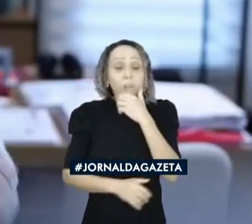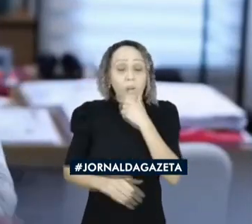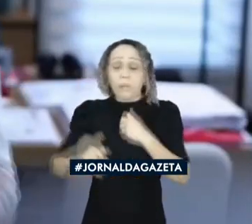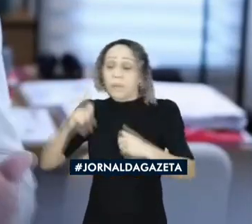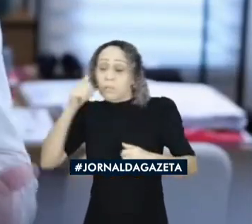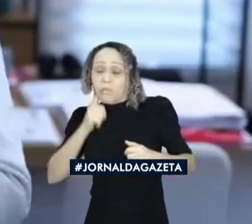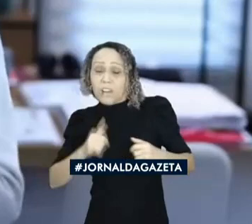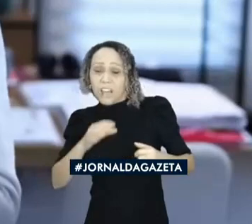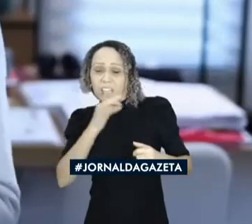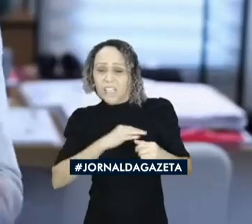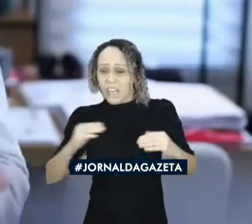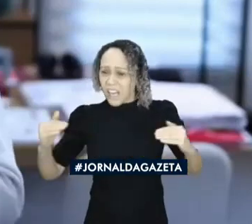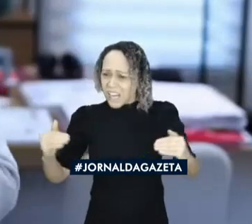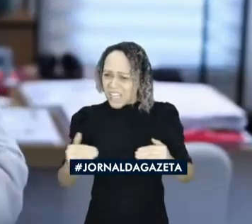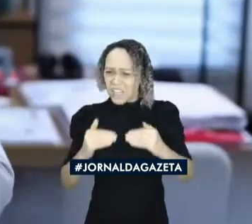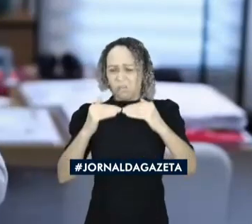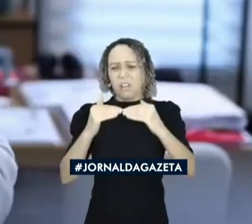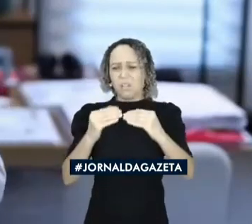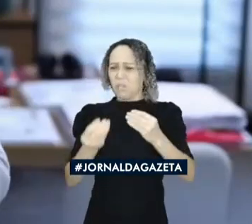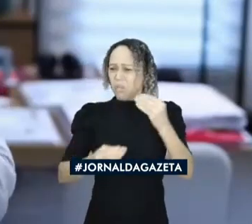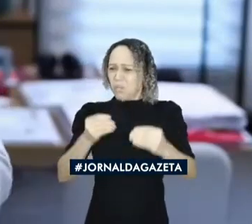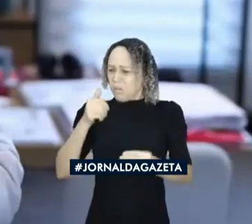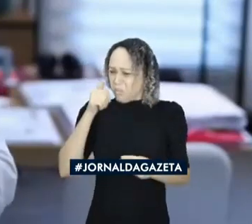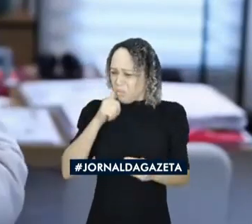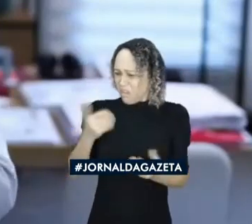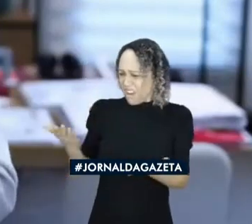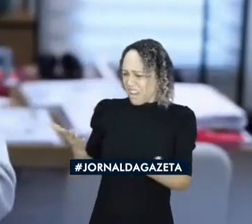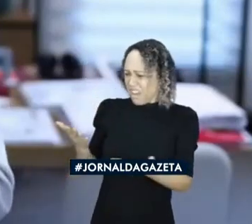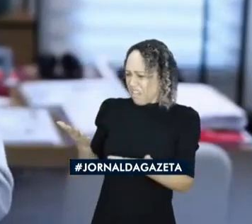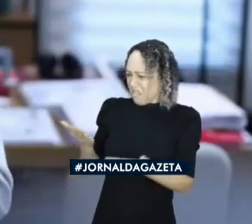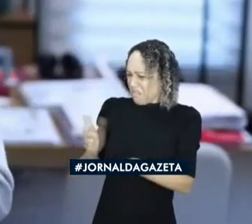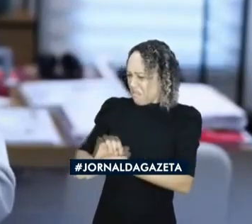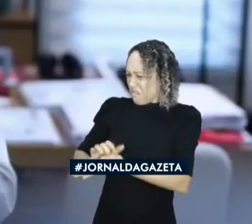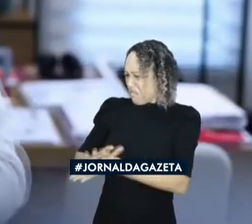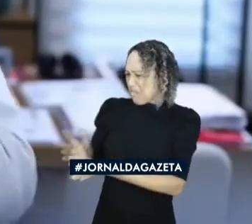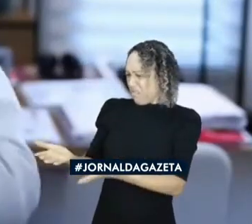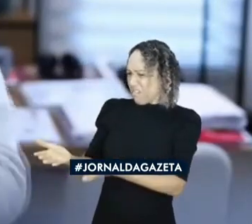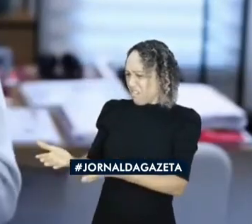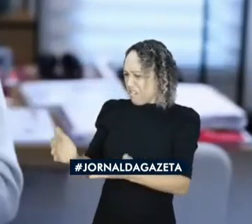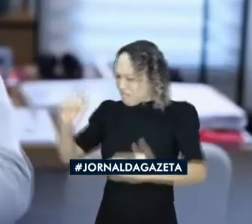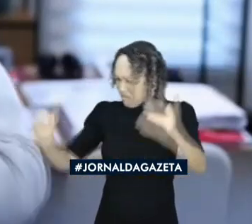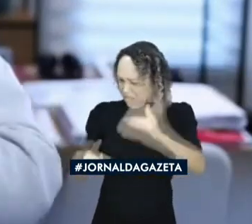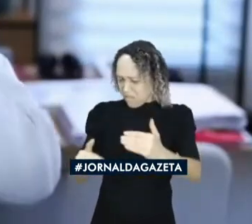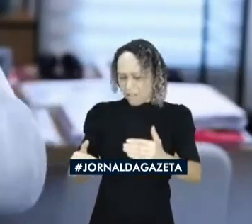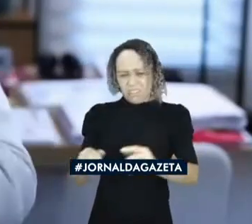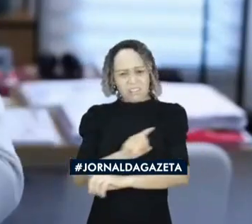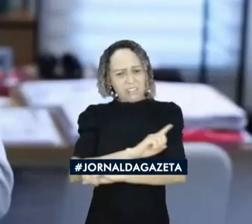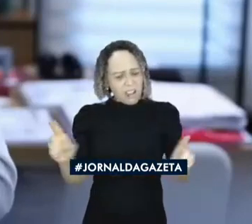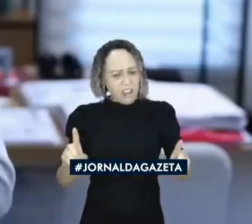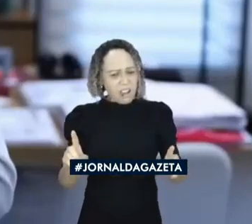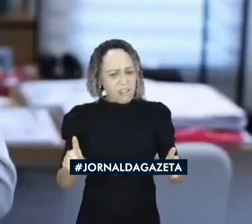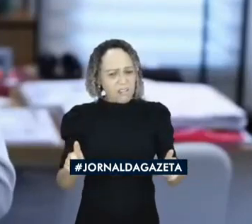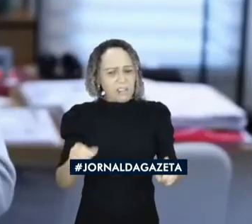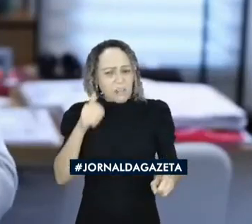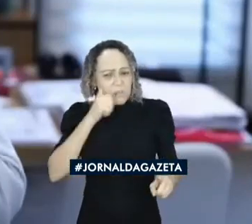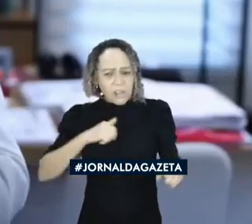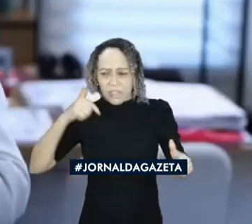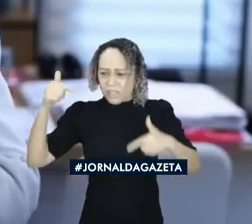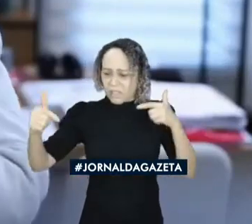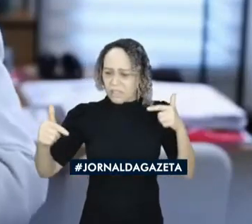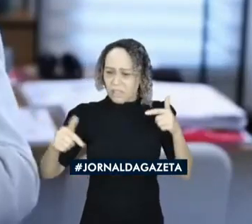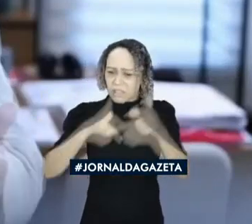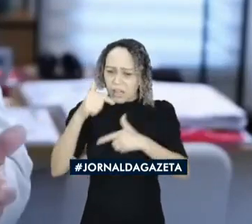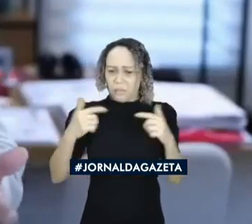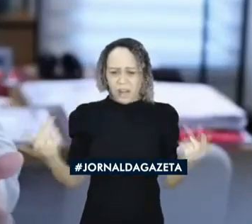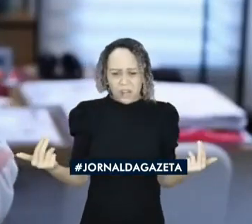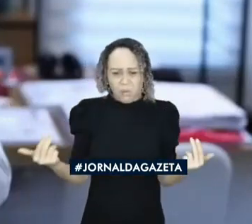ganhar salário igual, porque não é justo a mulher ser tratada como um, sabe, cidadão de segunda classe. Se ela faz igual ao homem, ela tem que ganhar igual ao homem. E